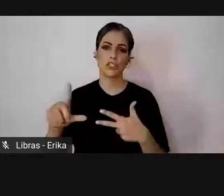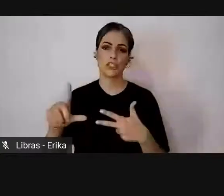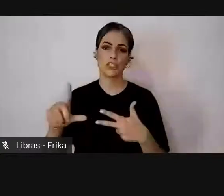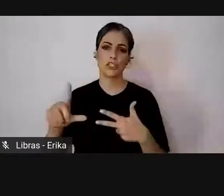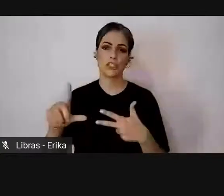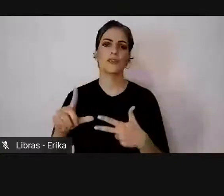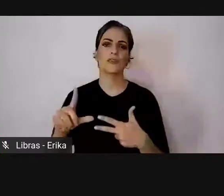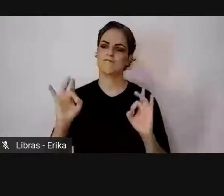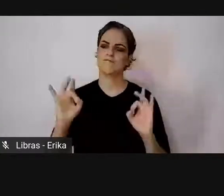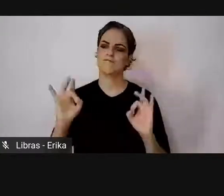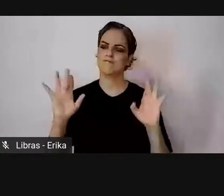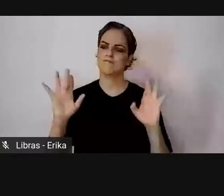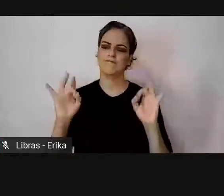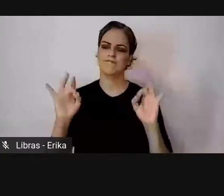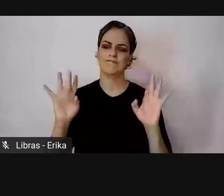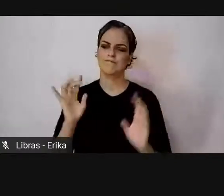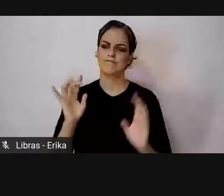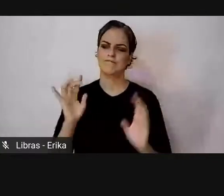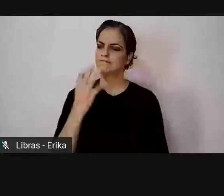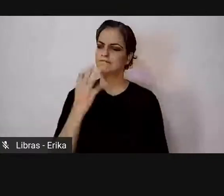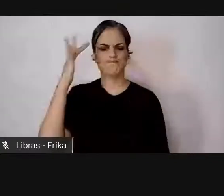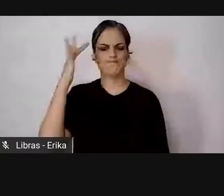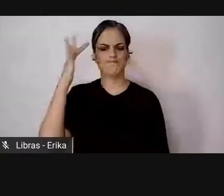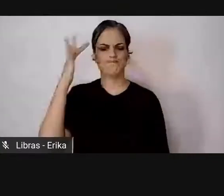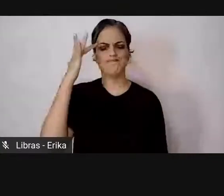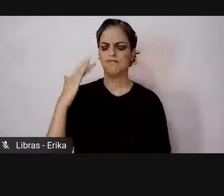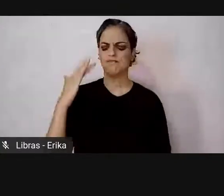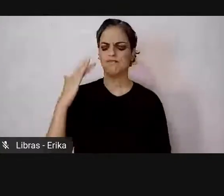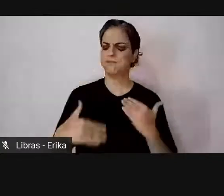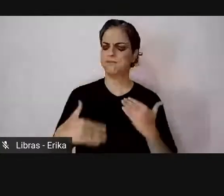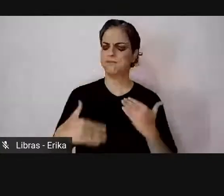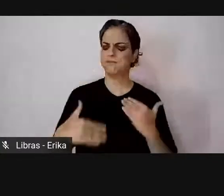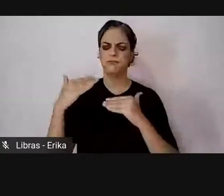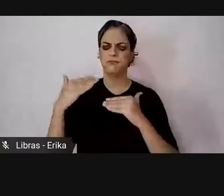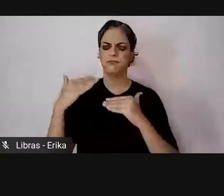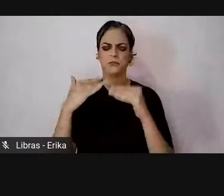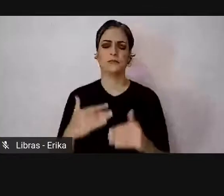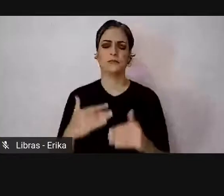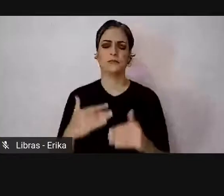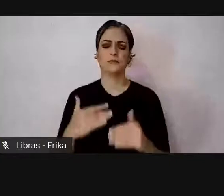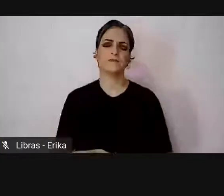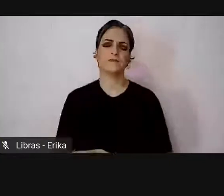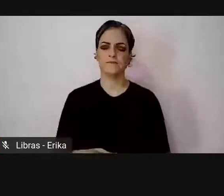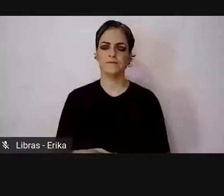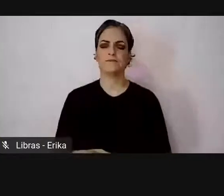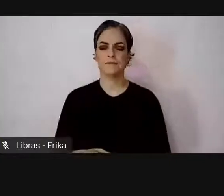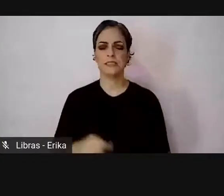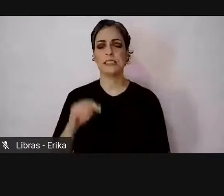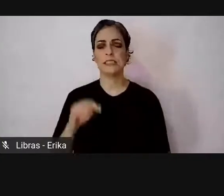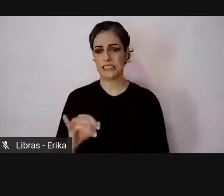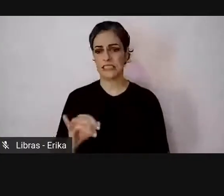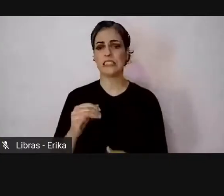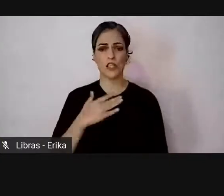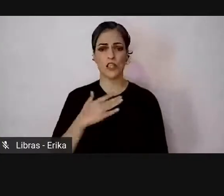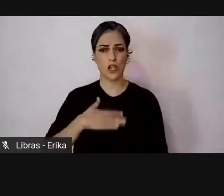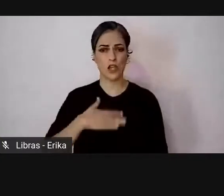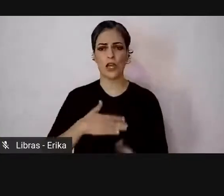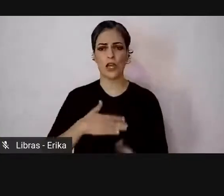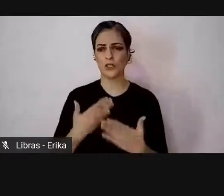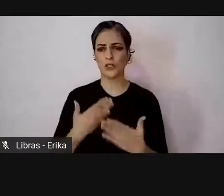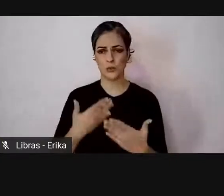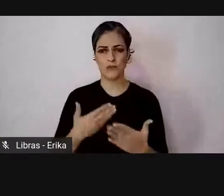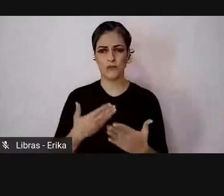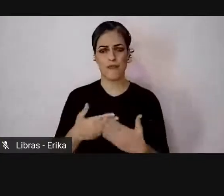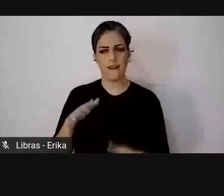Então, isso também, para quem trabalha na Câmara e gosta de estudar a Câmara, tem que entender que é uma